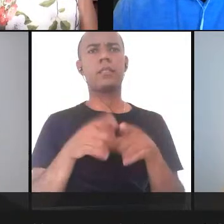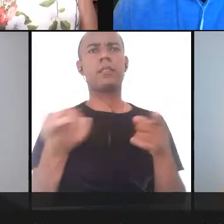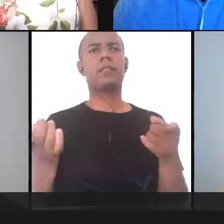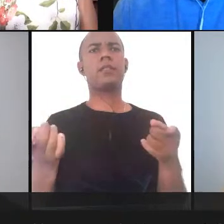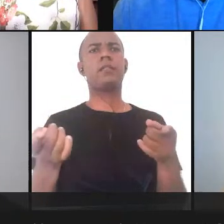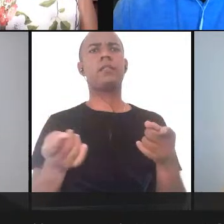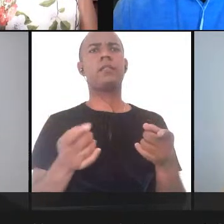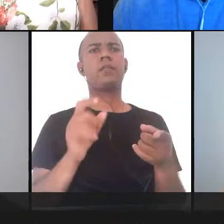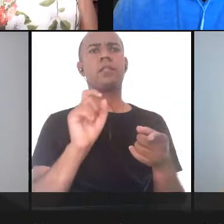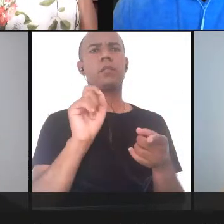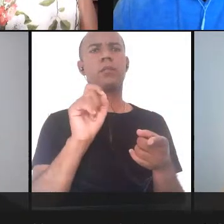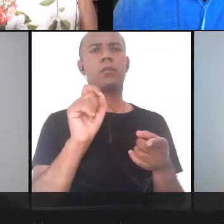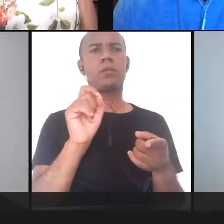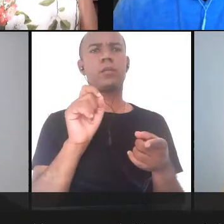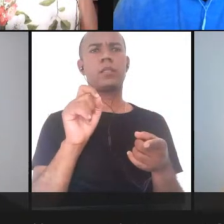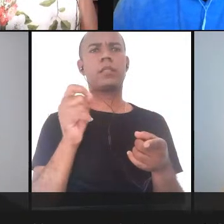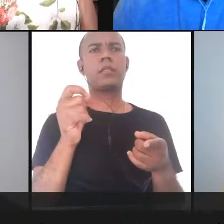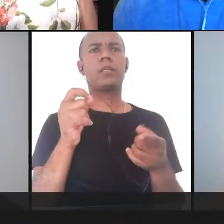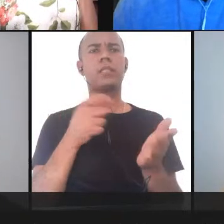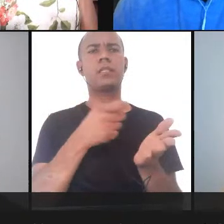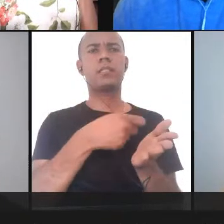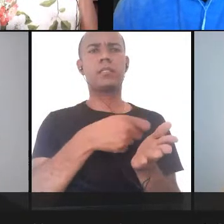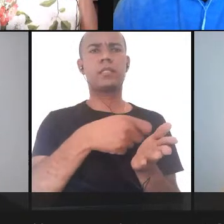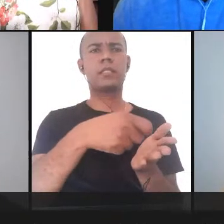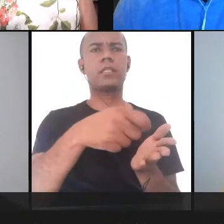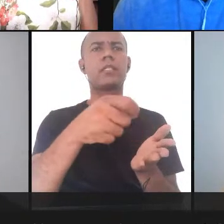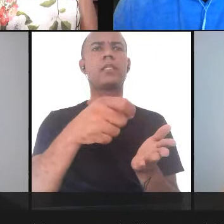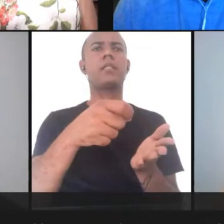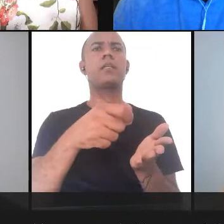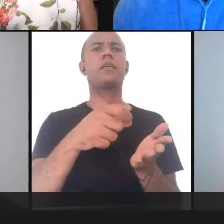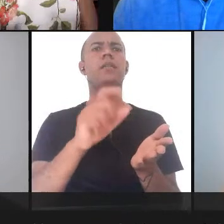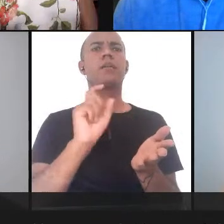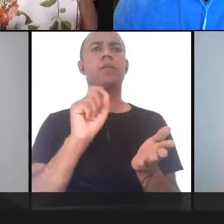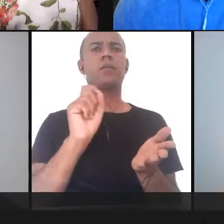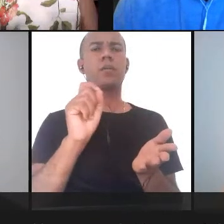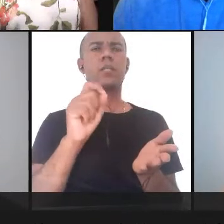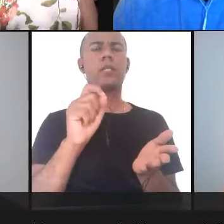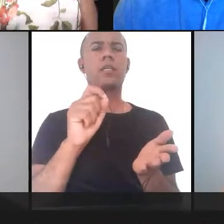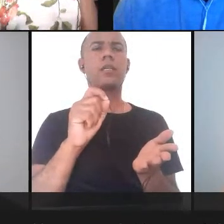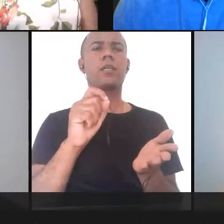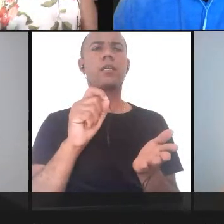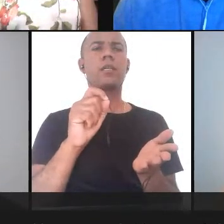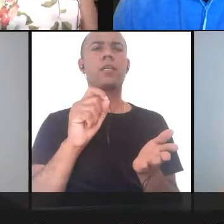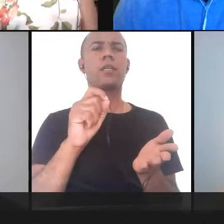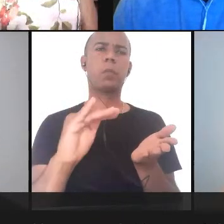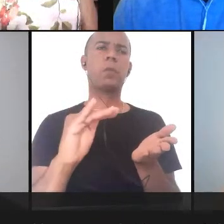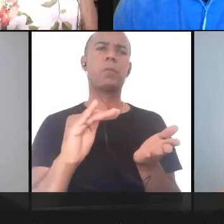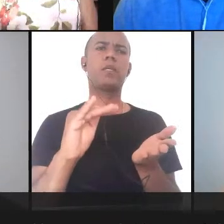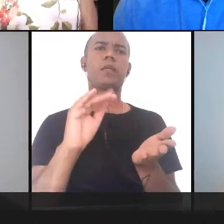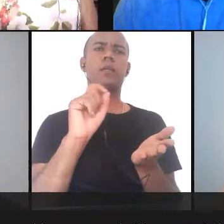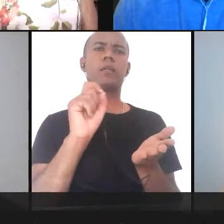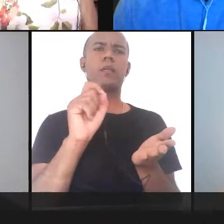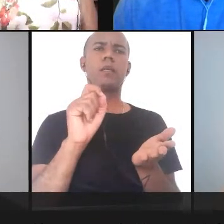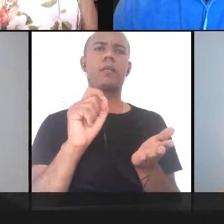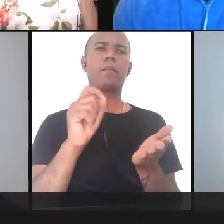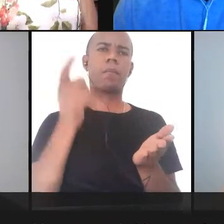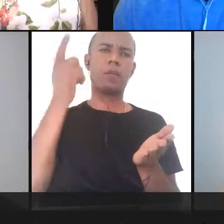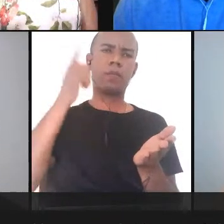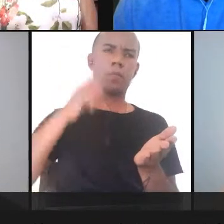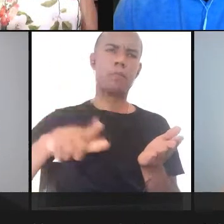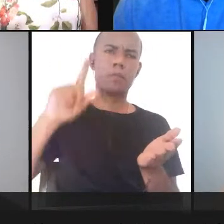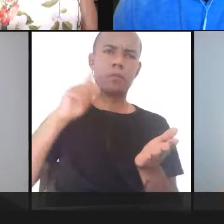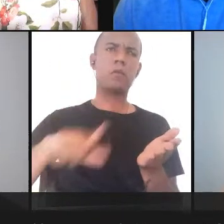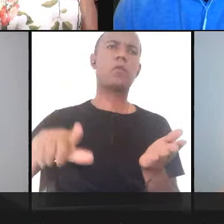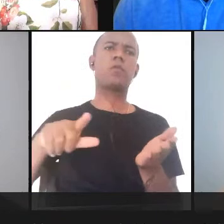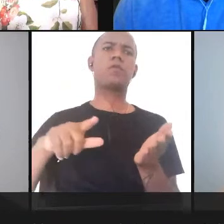Mas, como eu disse, a minha escrita não se resume ao livro que eu publiquei. Então, desafiei-me a escrever um livro infantil, mas